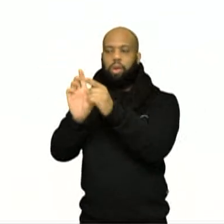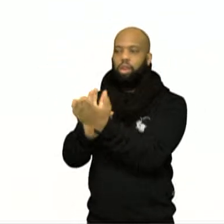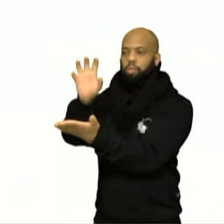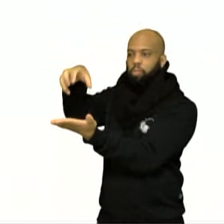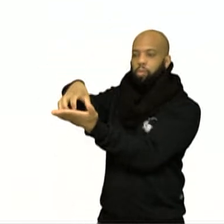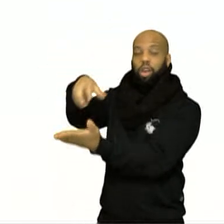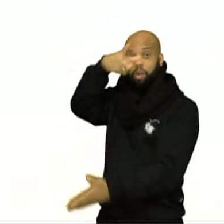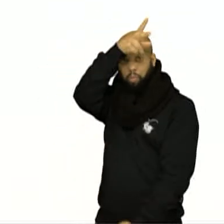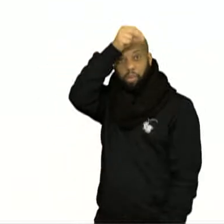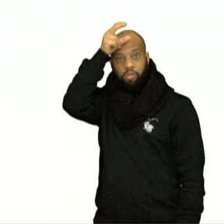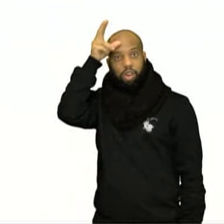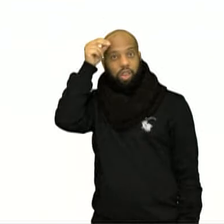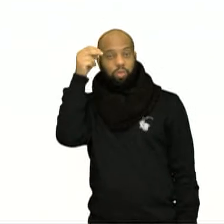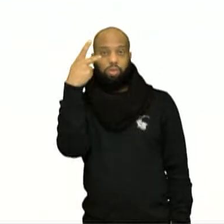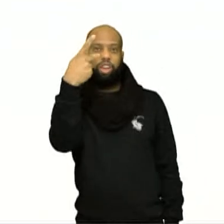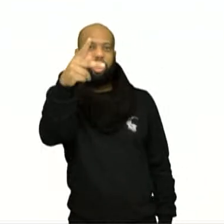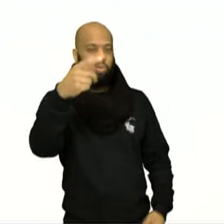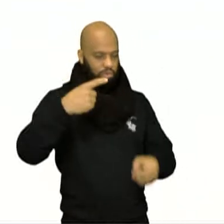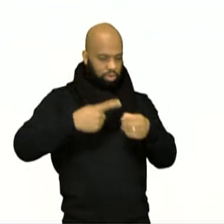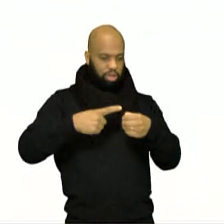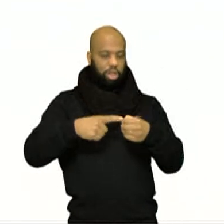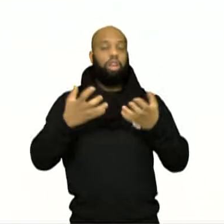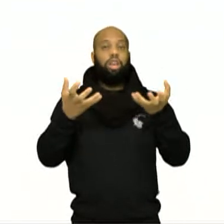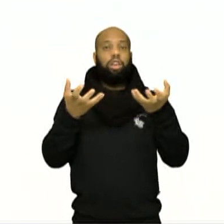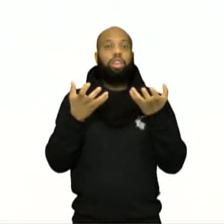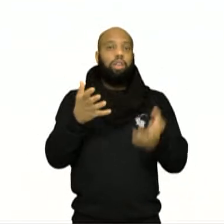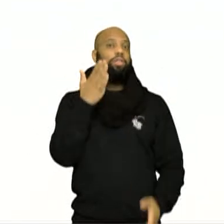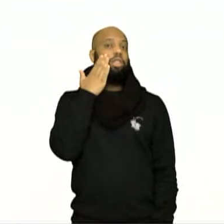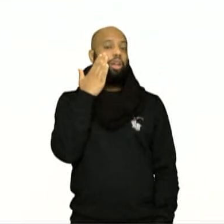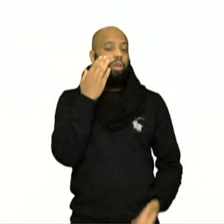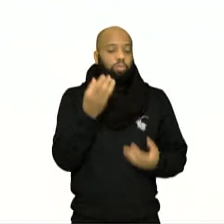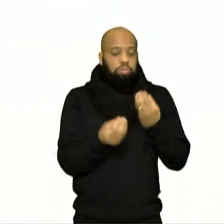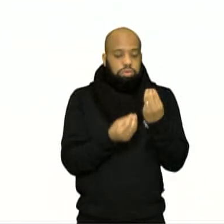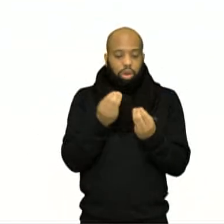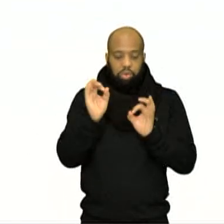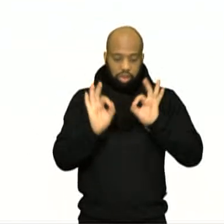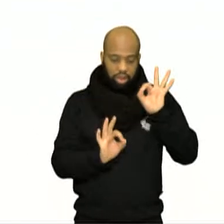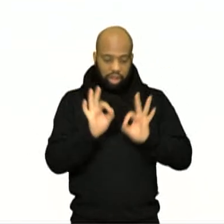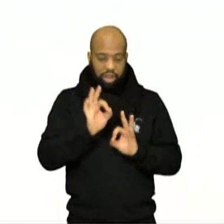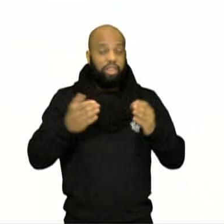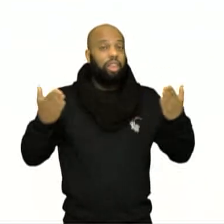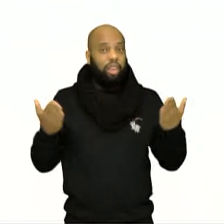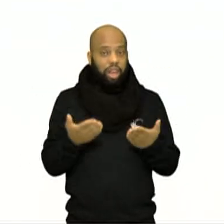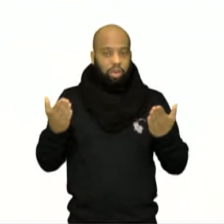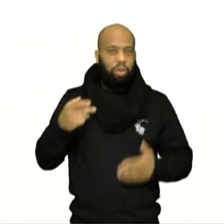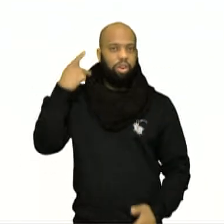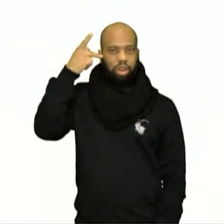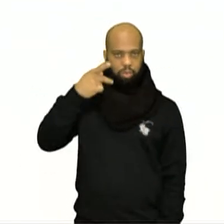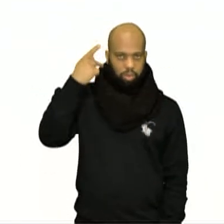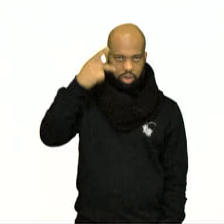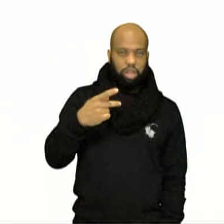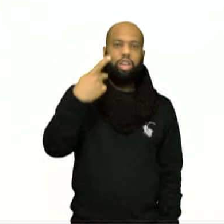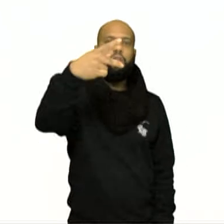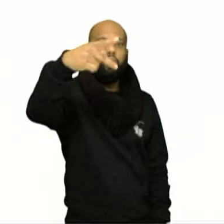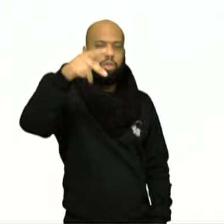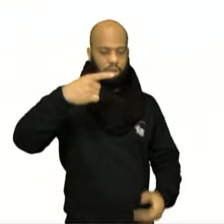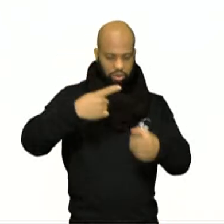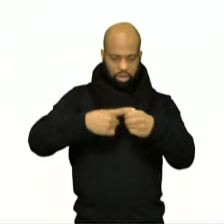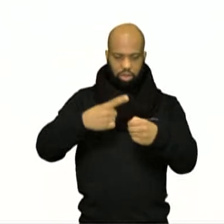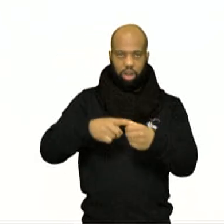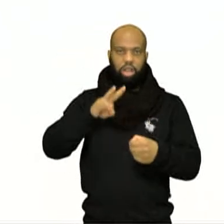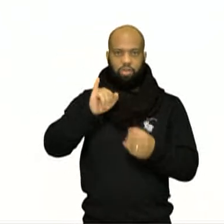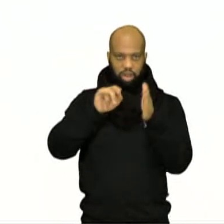seu município. Então, quero que você pense como é que se dá a organização atual da política da gestão da